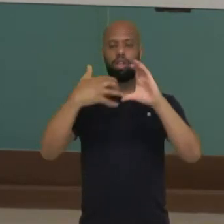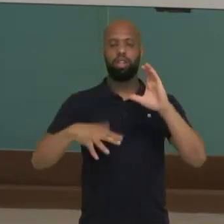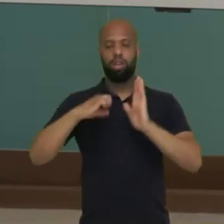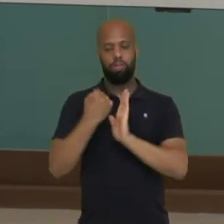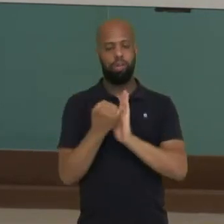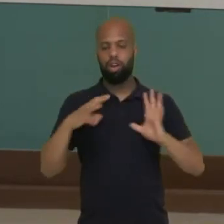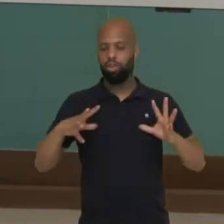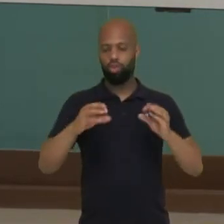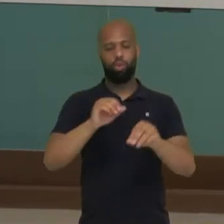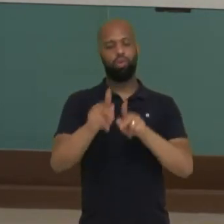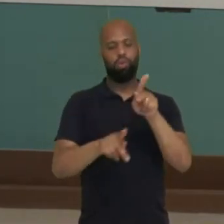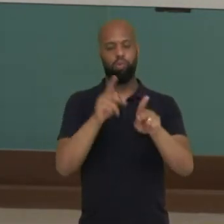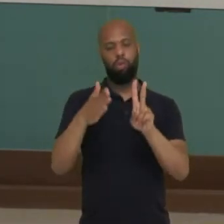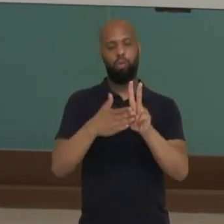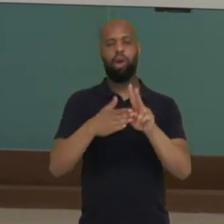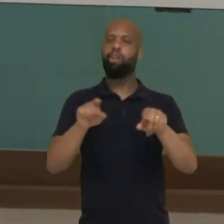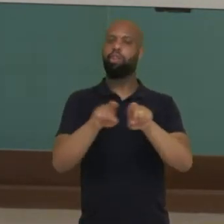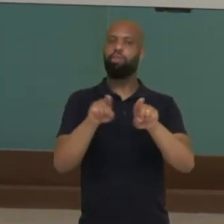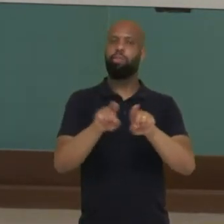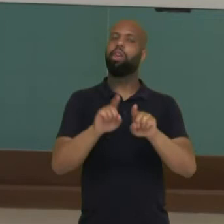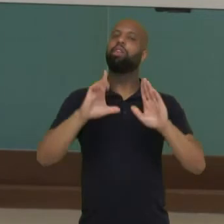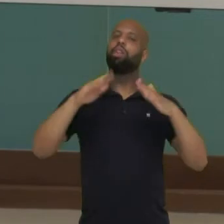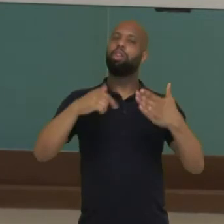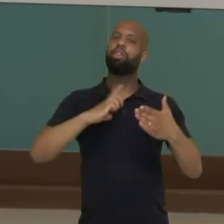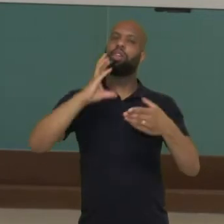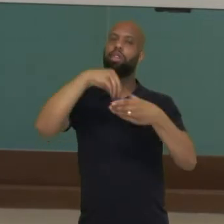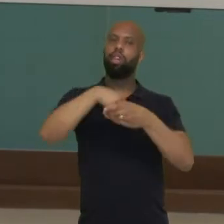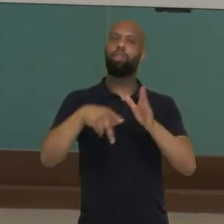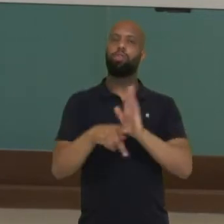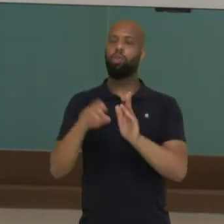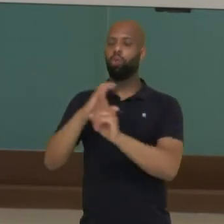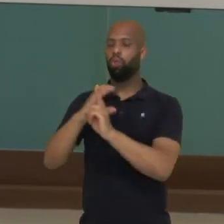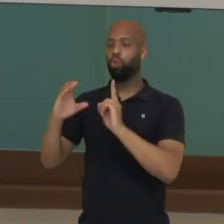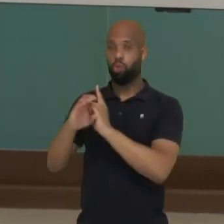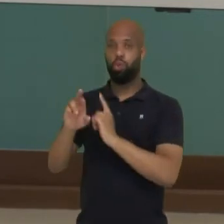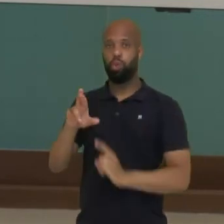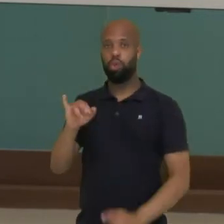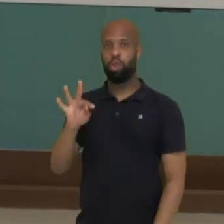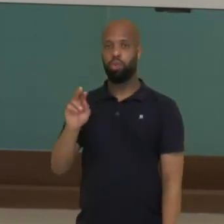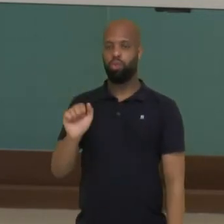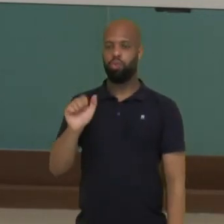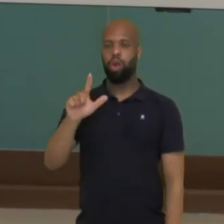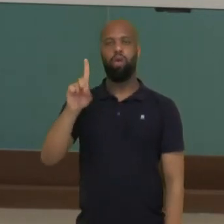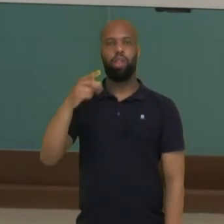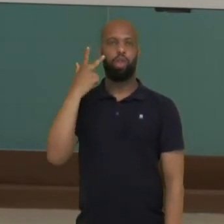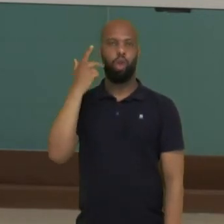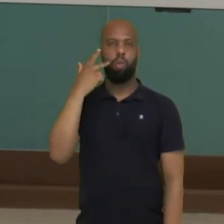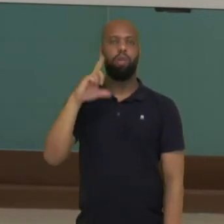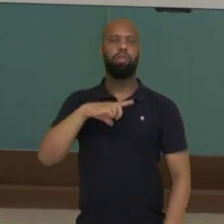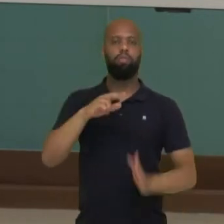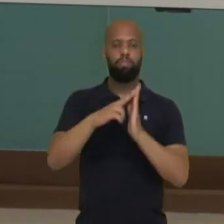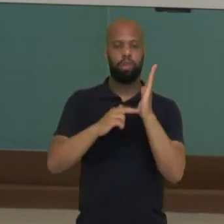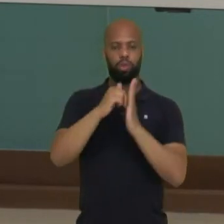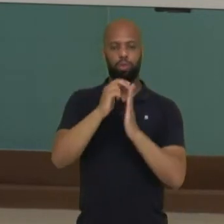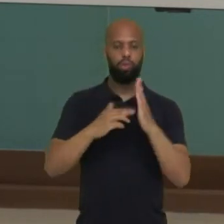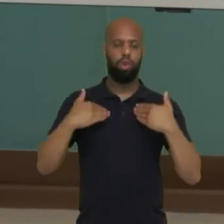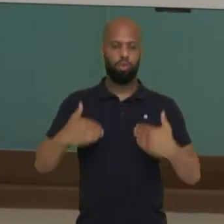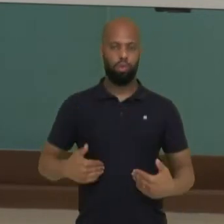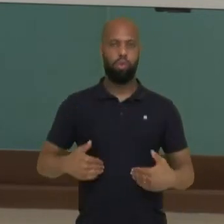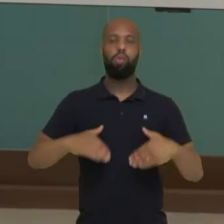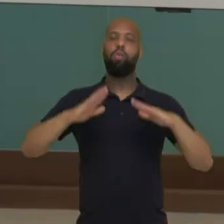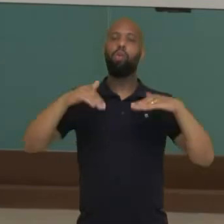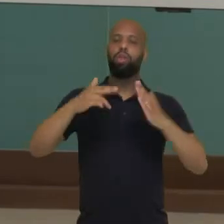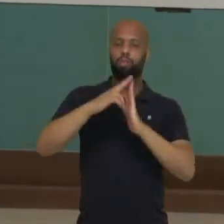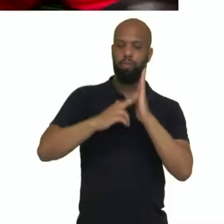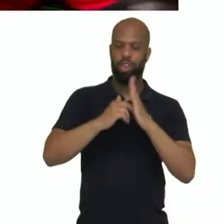os povos indígenas. Então, nos rituais é muito comum haver a pintura corporal. As pinturas